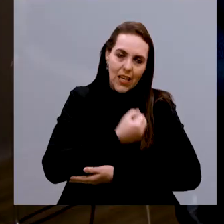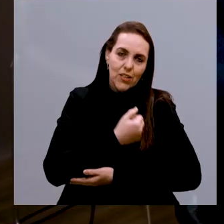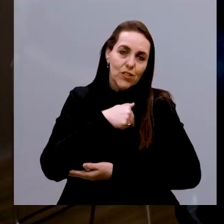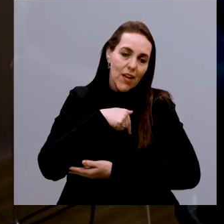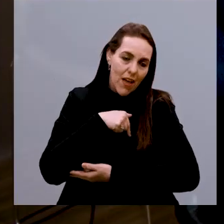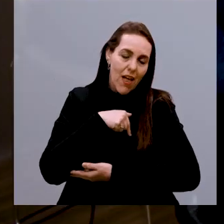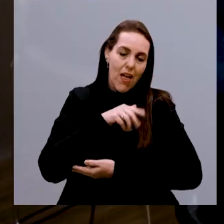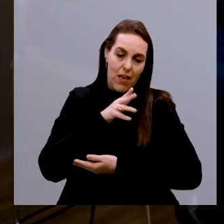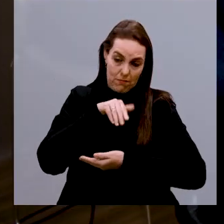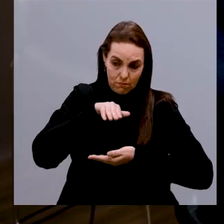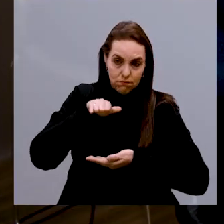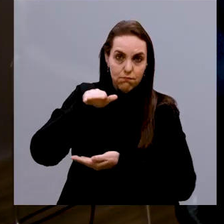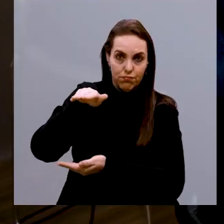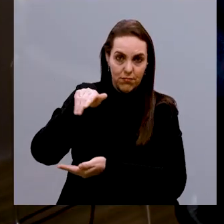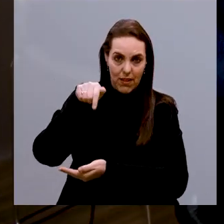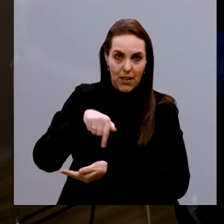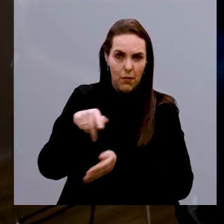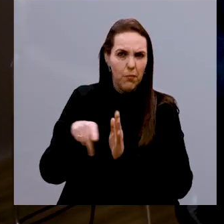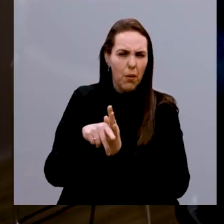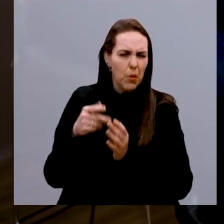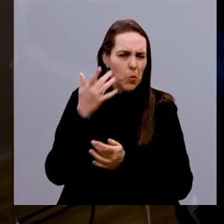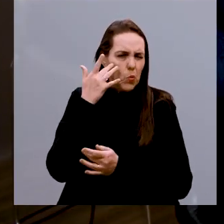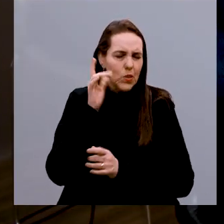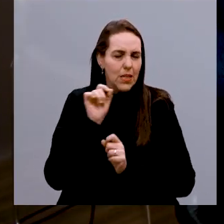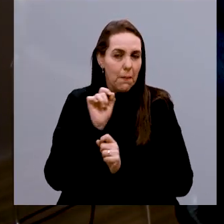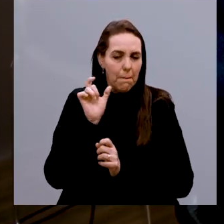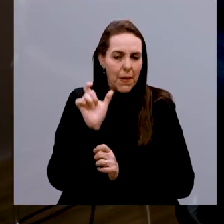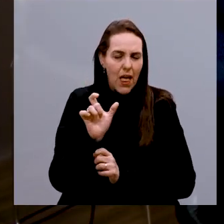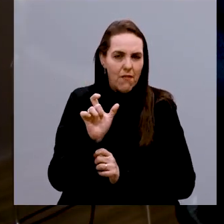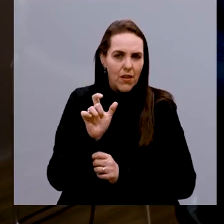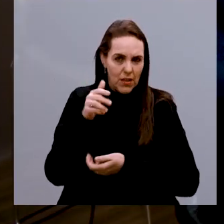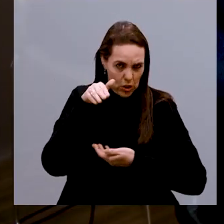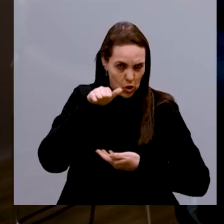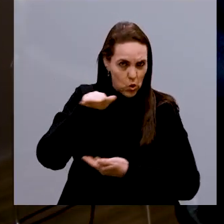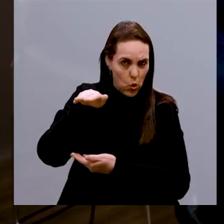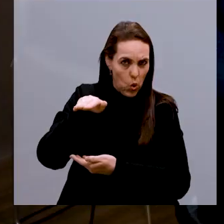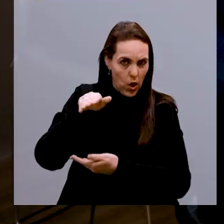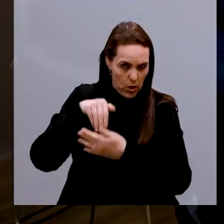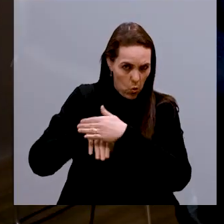é estocado aqui, eu não sei como é que vocês falam, mas acho que é